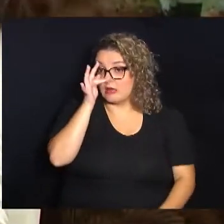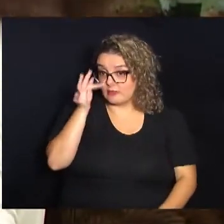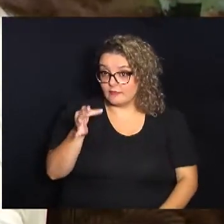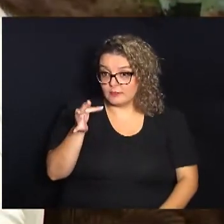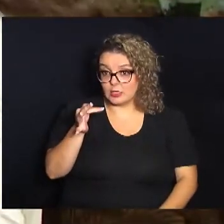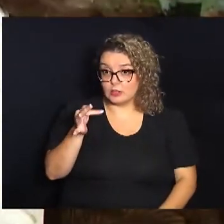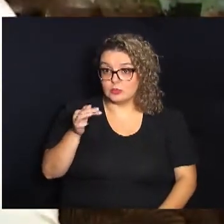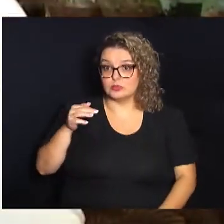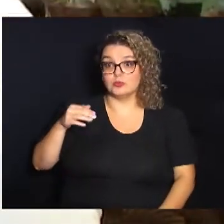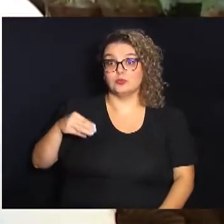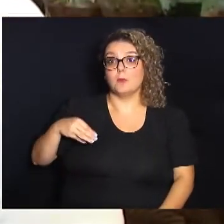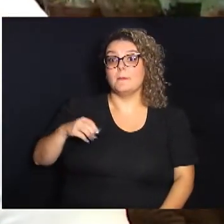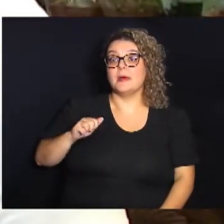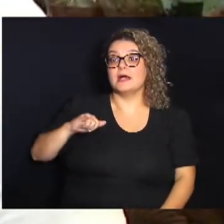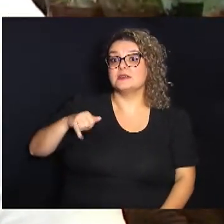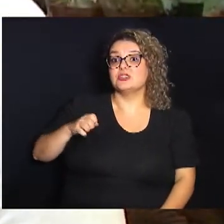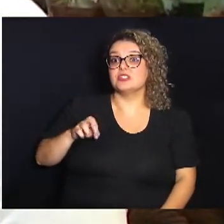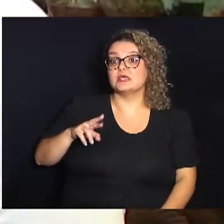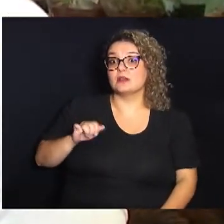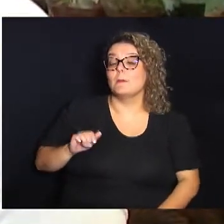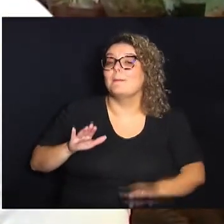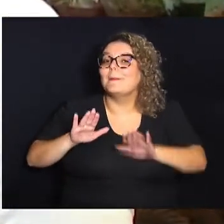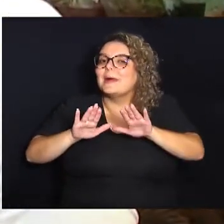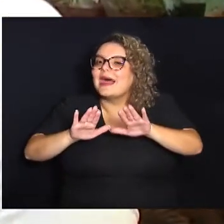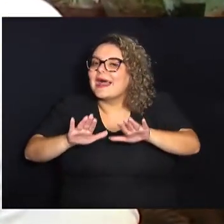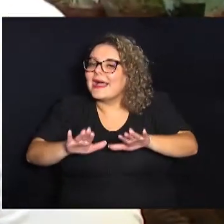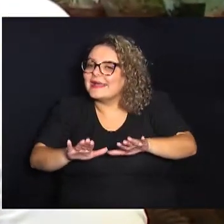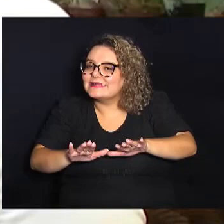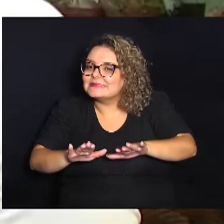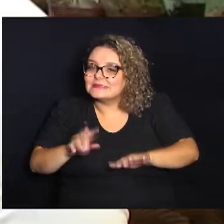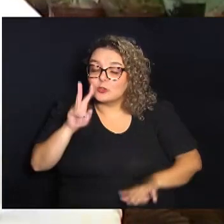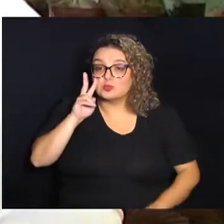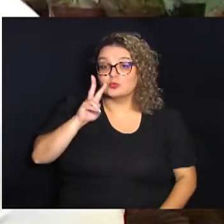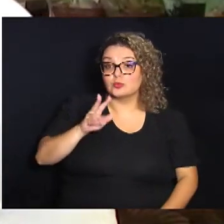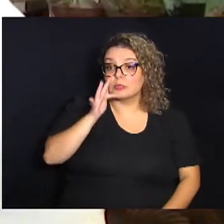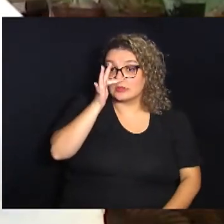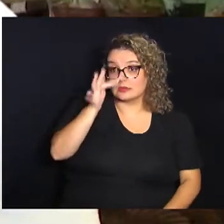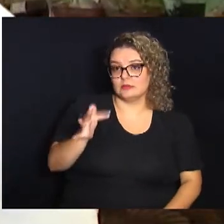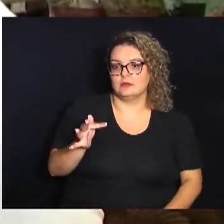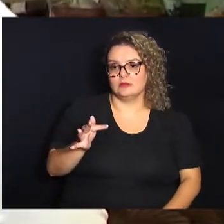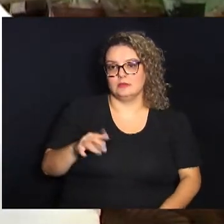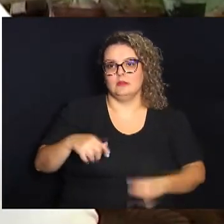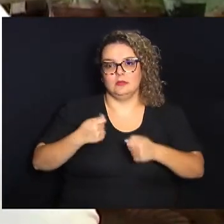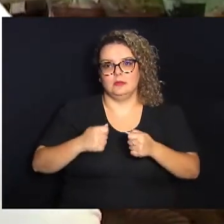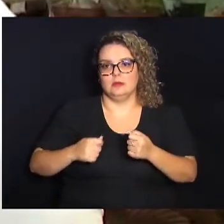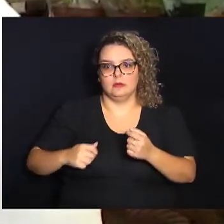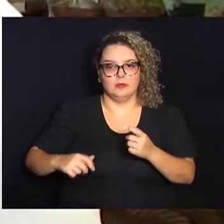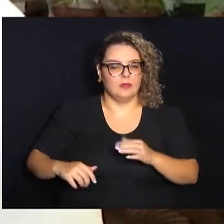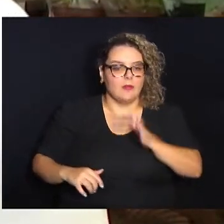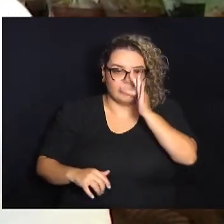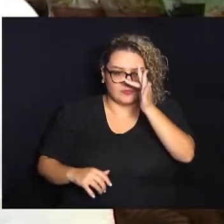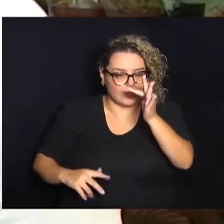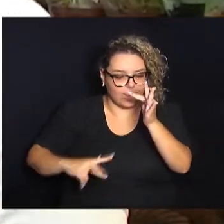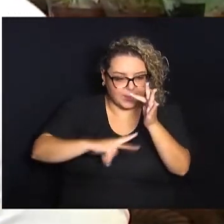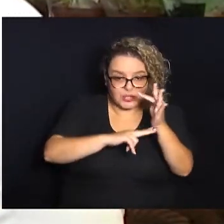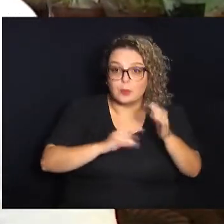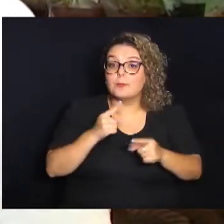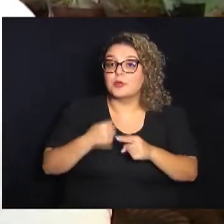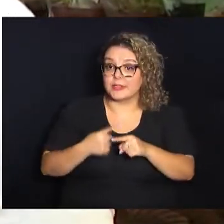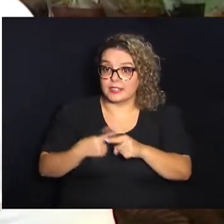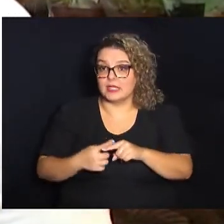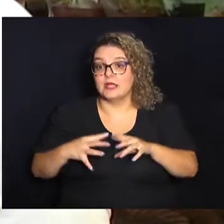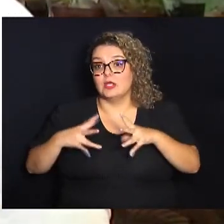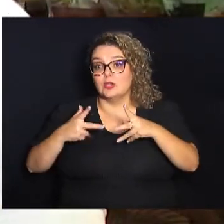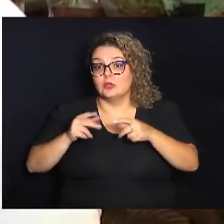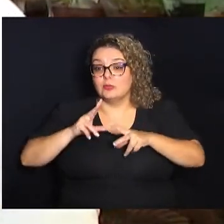do manjericão. Porém, quando você vê essa flor, você precisa cortar na hora. Por quê? Toda a